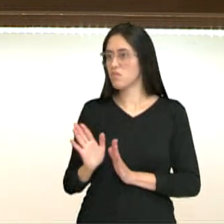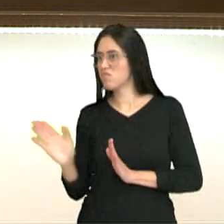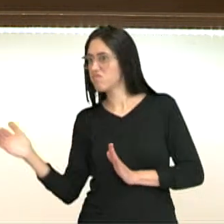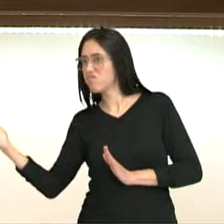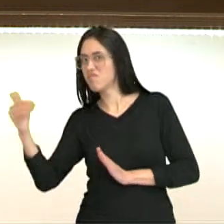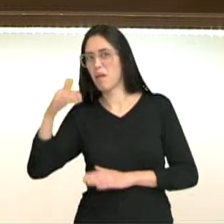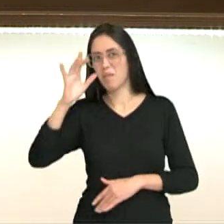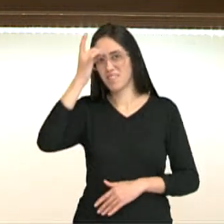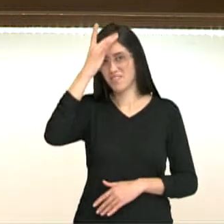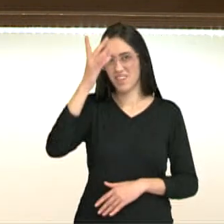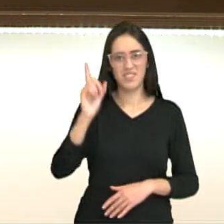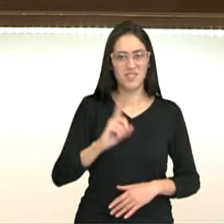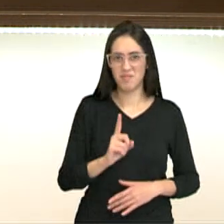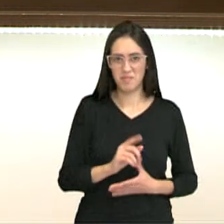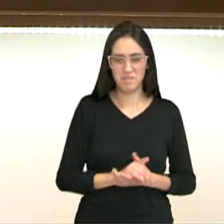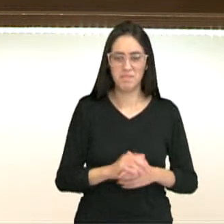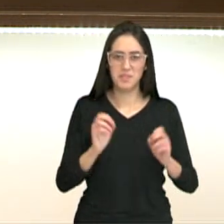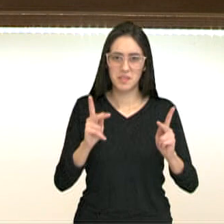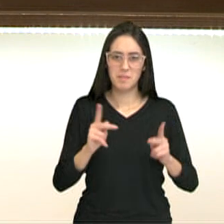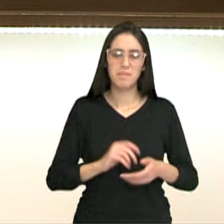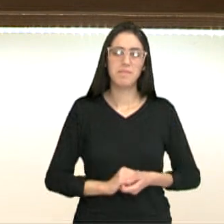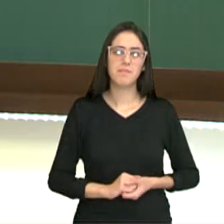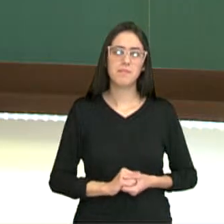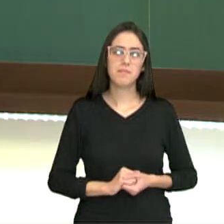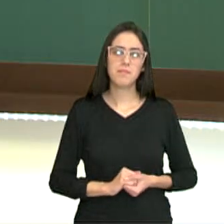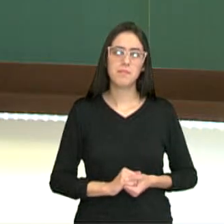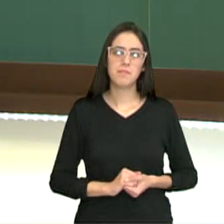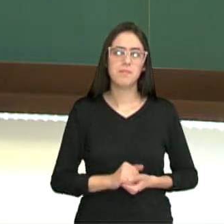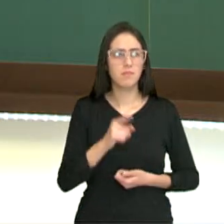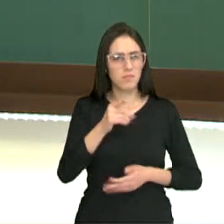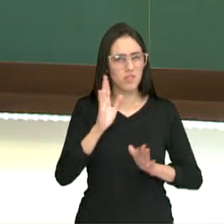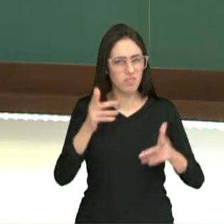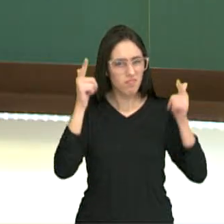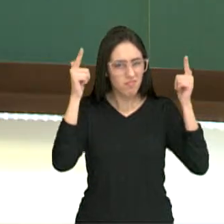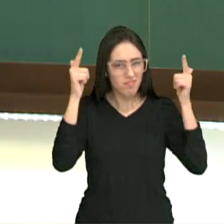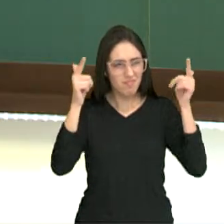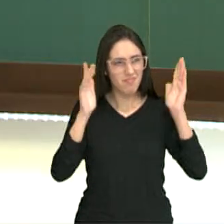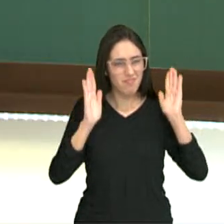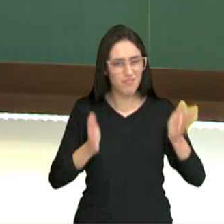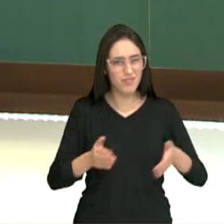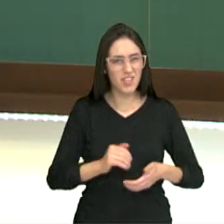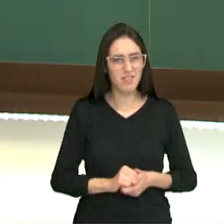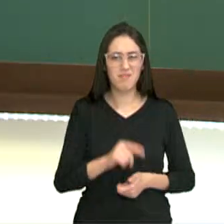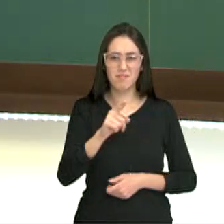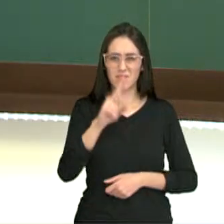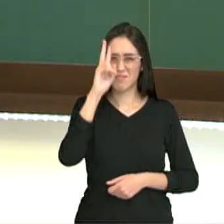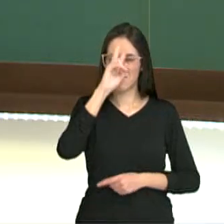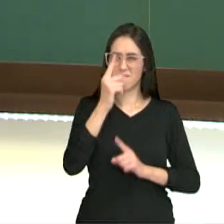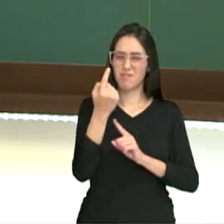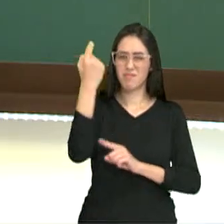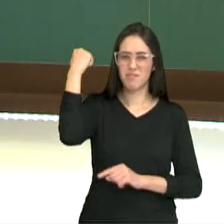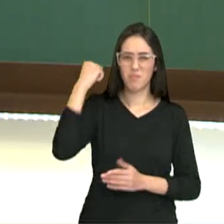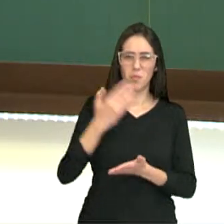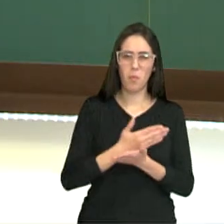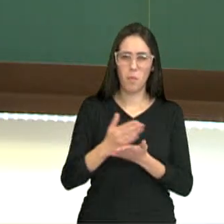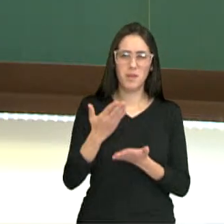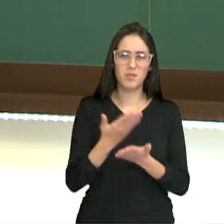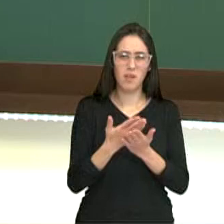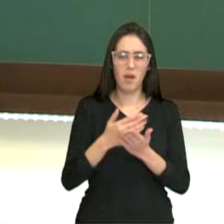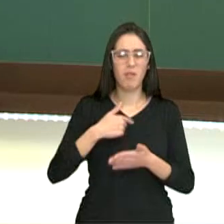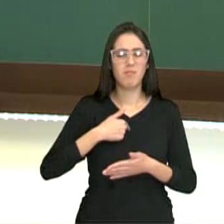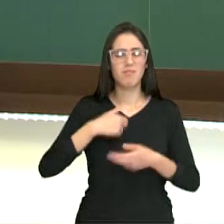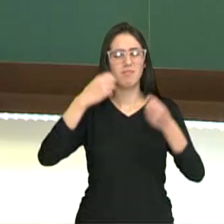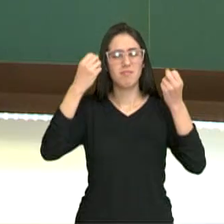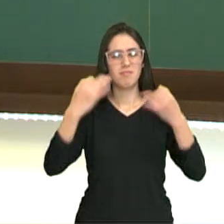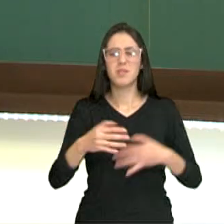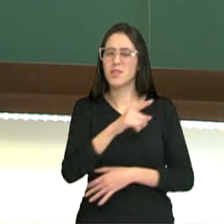esses obstáculos, combinado? Vocês já se aventuraram? Lembraram lá do começo da aula, quando eu perguntei, será que ninguém nunca aprontou